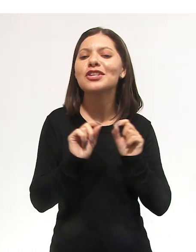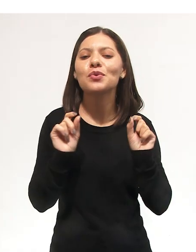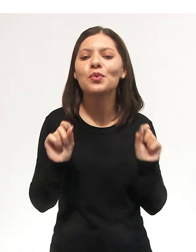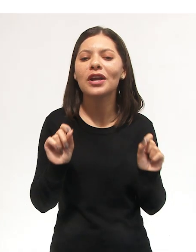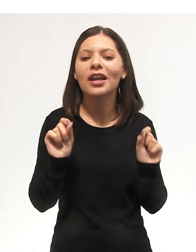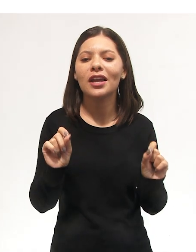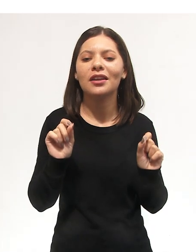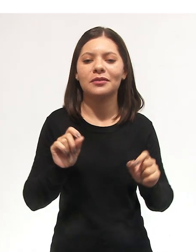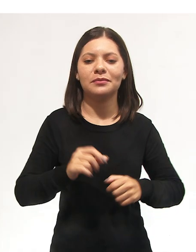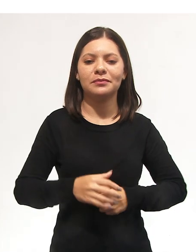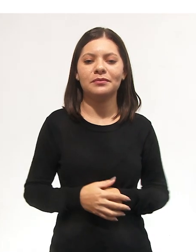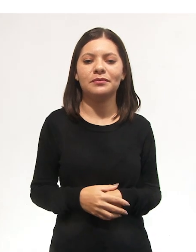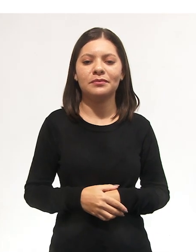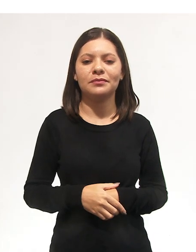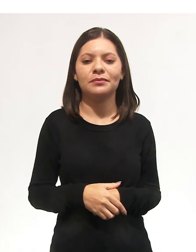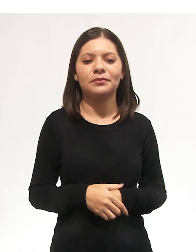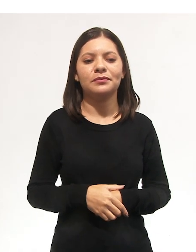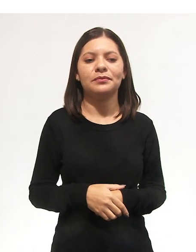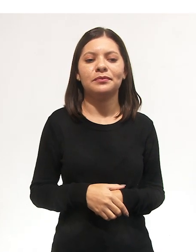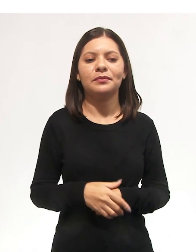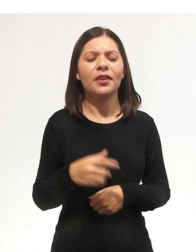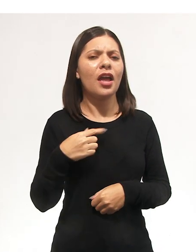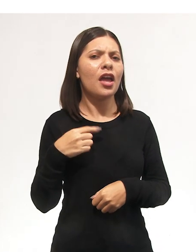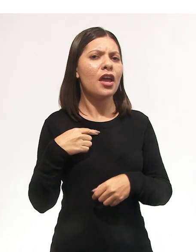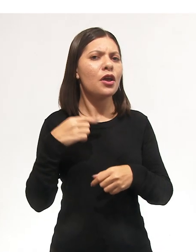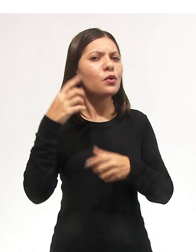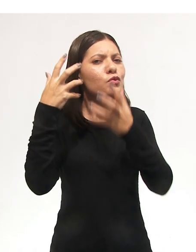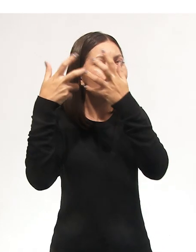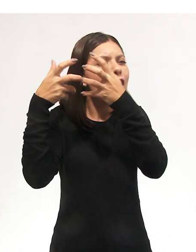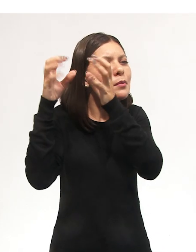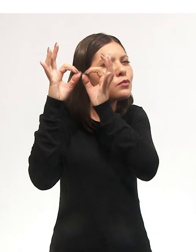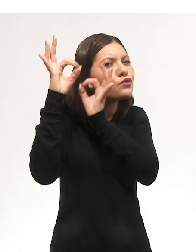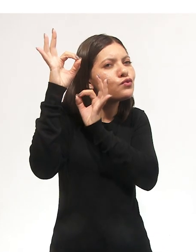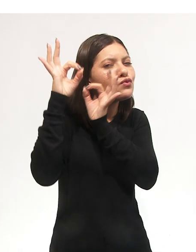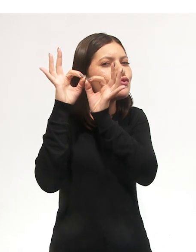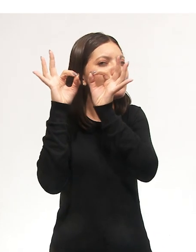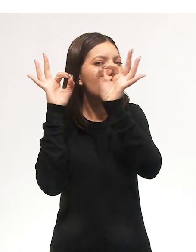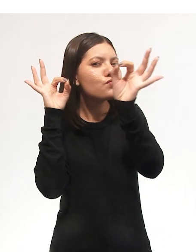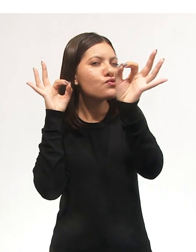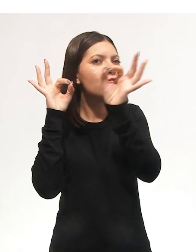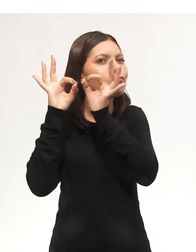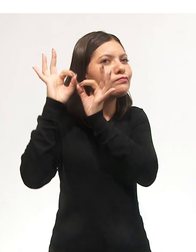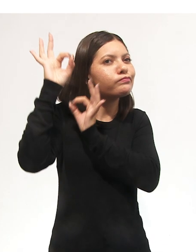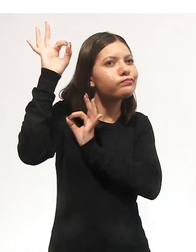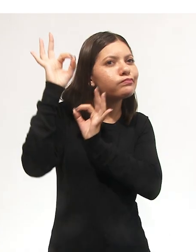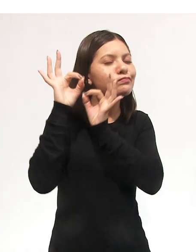hein? Eu estou medindo meu cérebro.